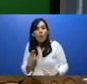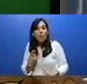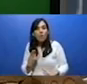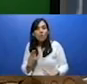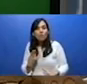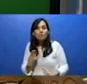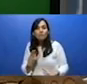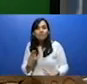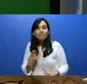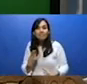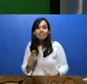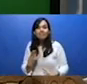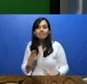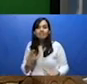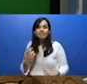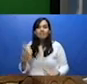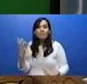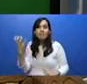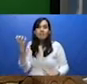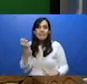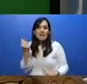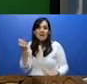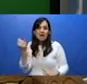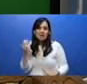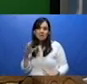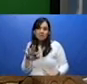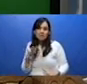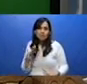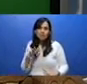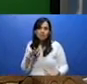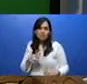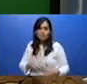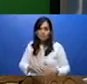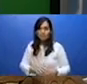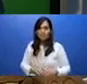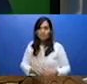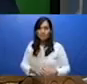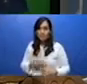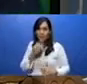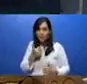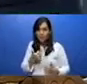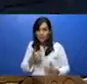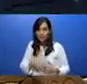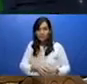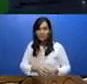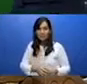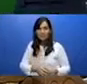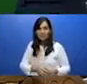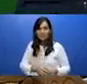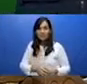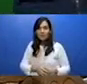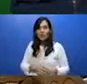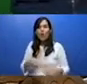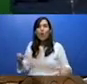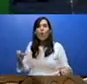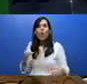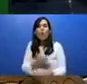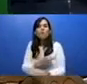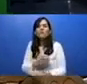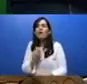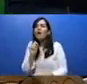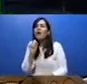para observar, ela vai ficar esbranquiçada, tá bom? A conclusão disso,